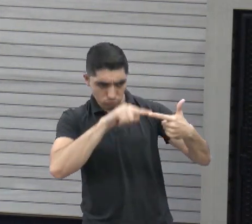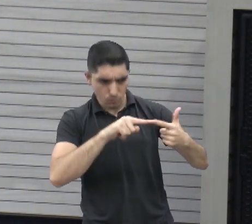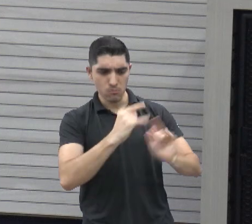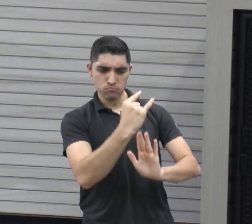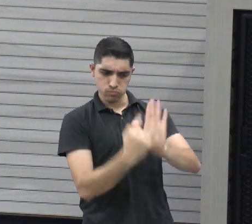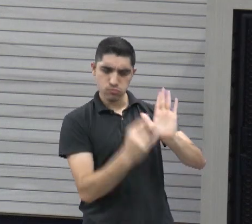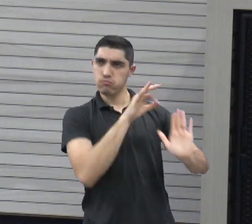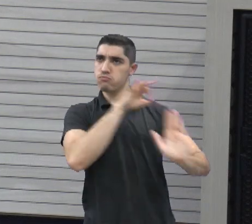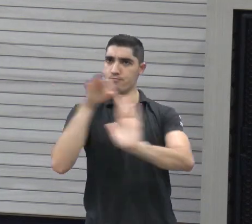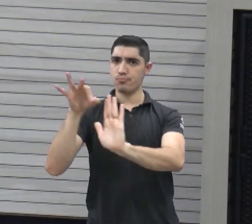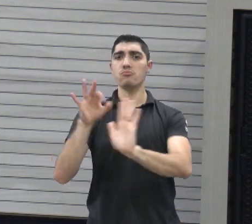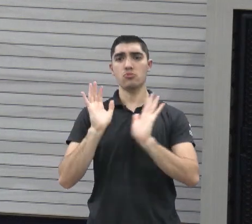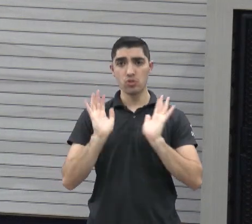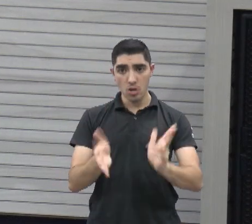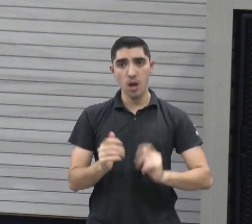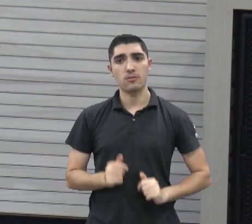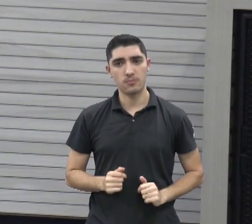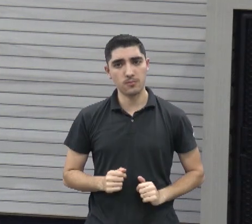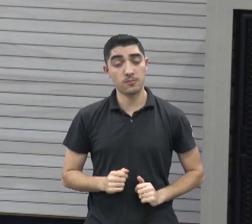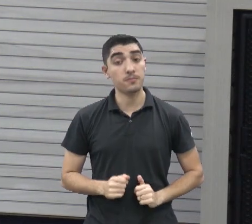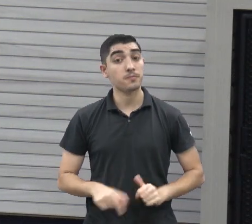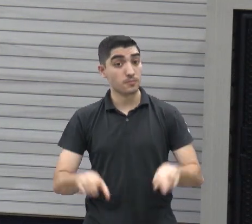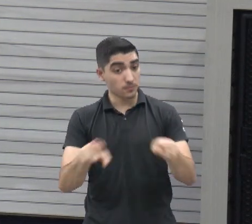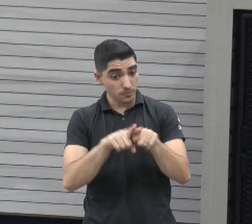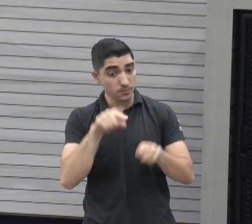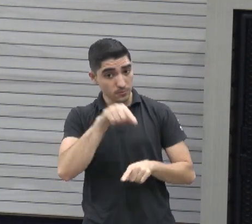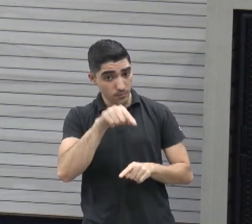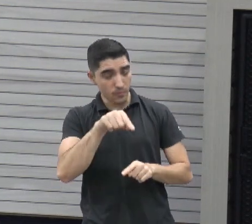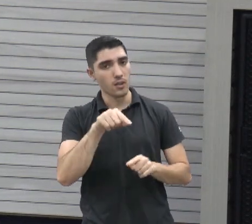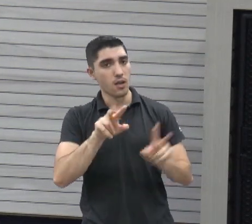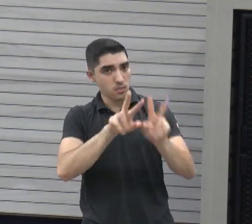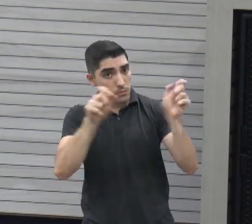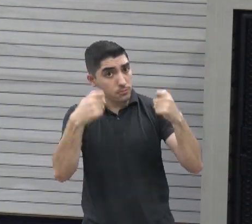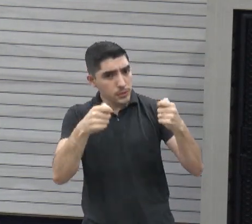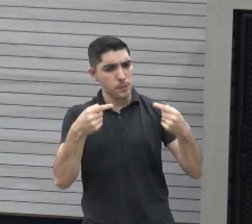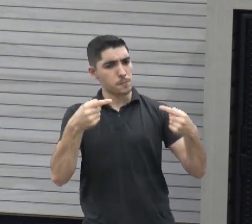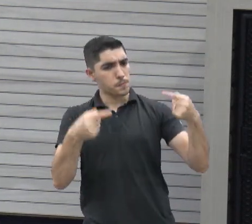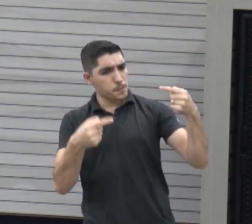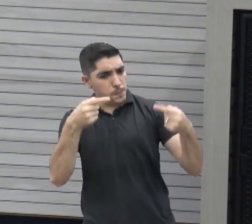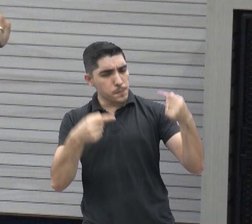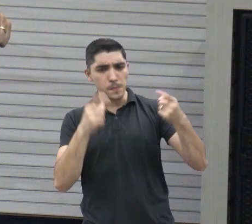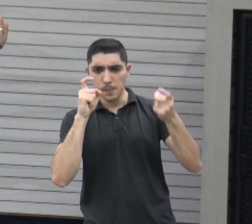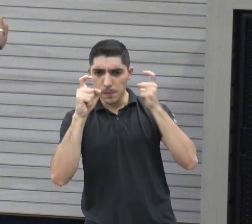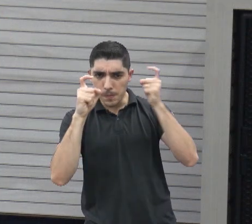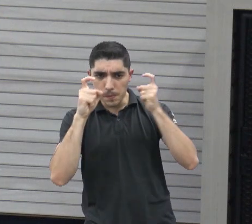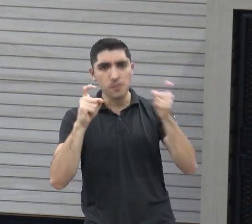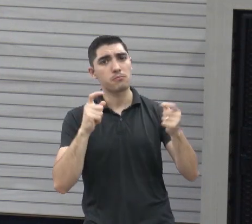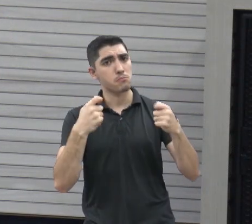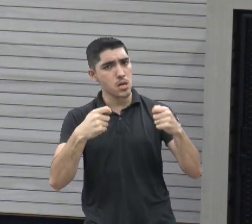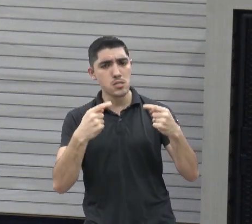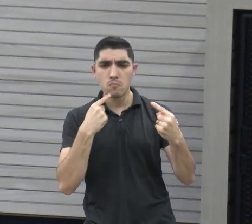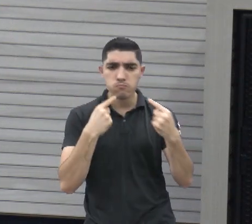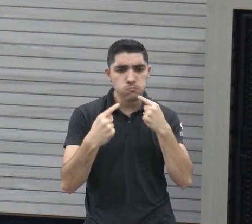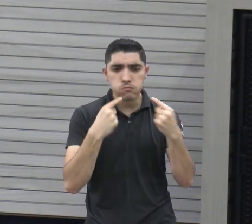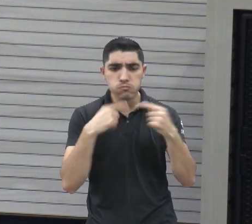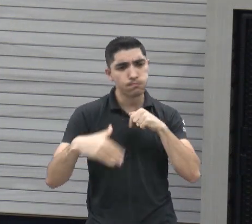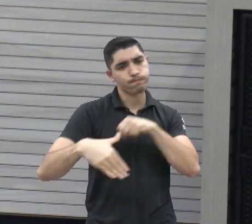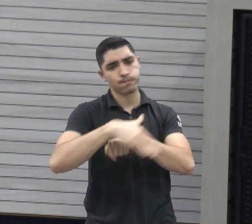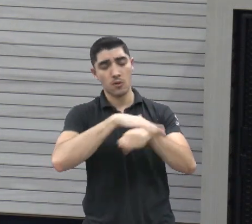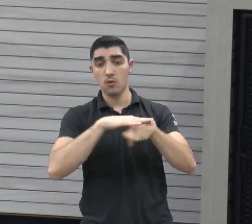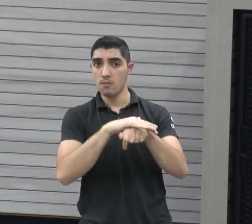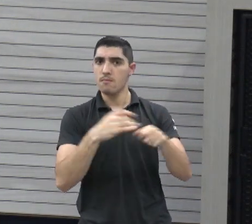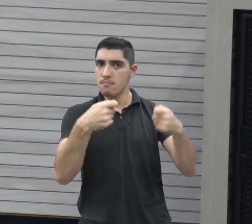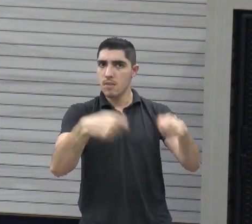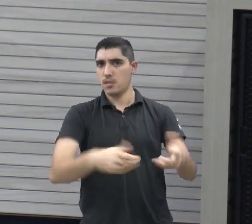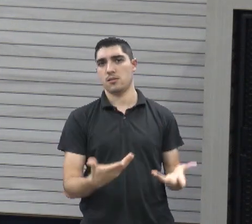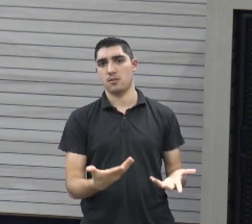foram votados para debater, discutir e aprovar cada mudança, cada alteração proposta pelo Poder Executivo. A Câmara